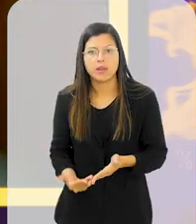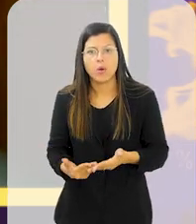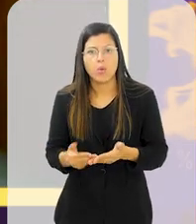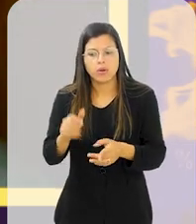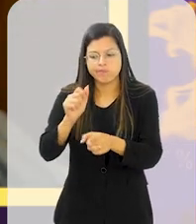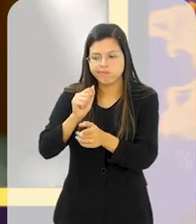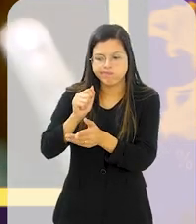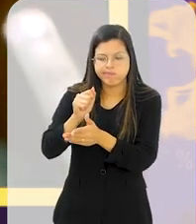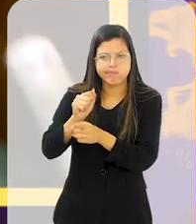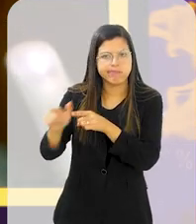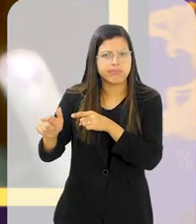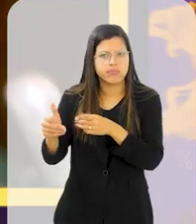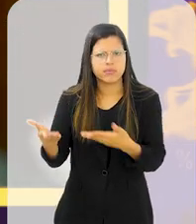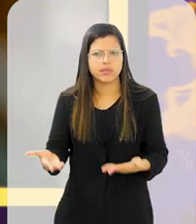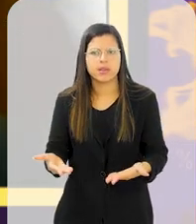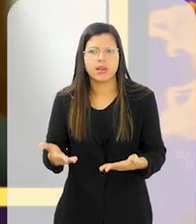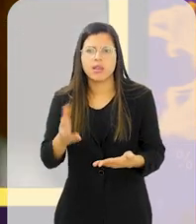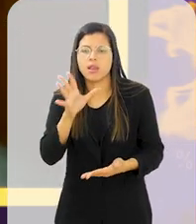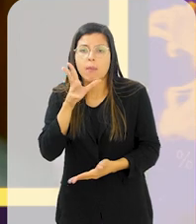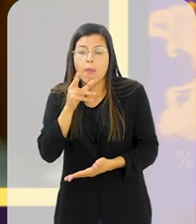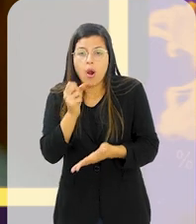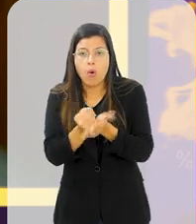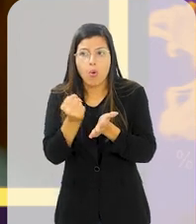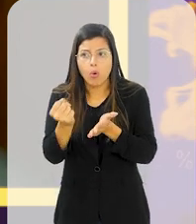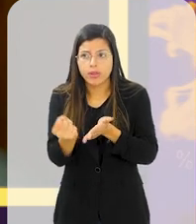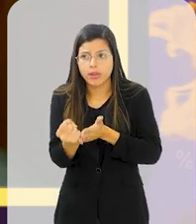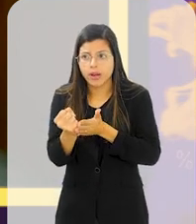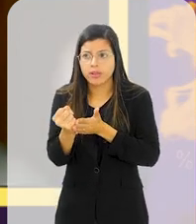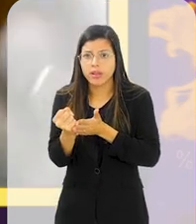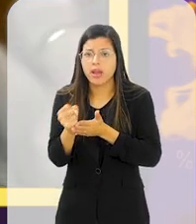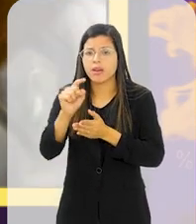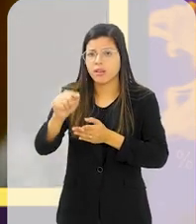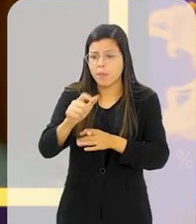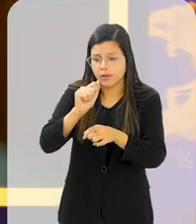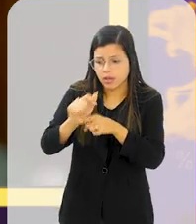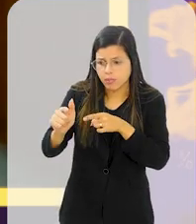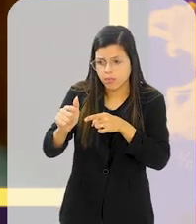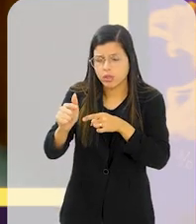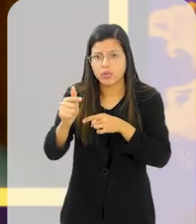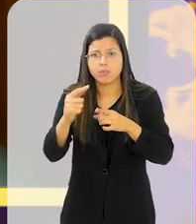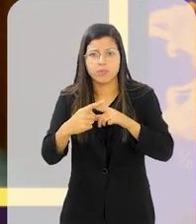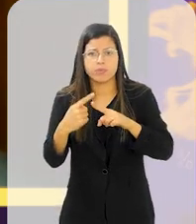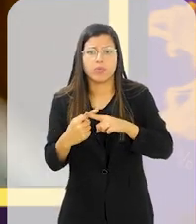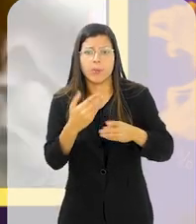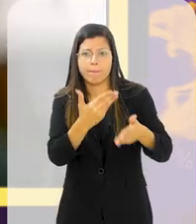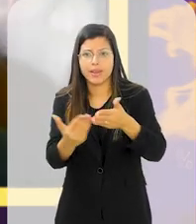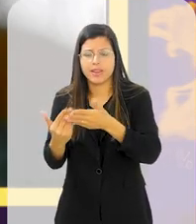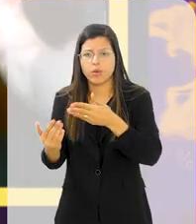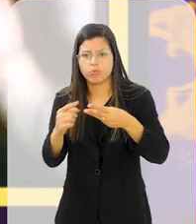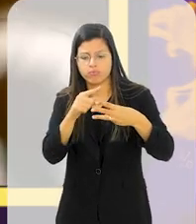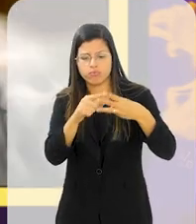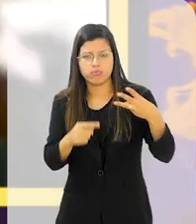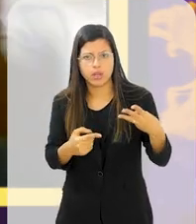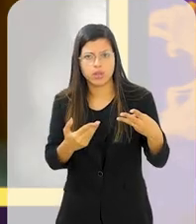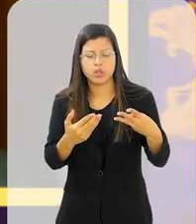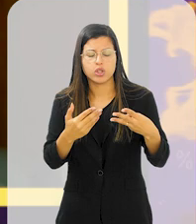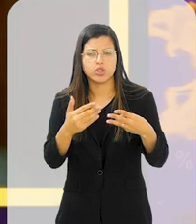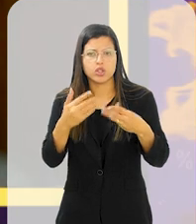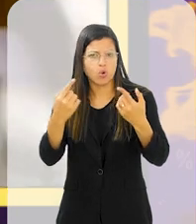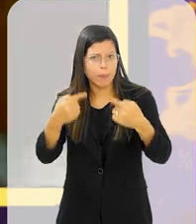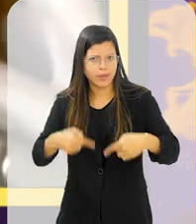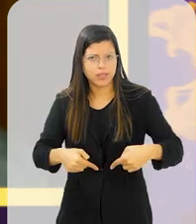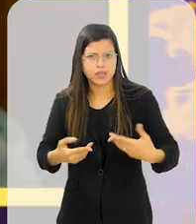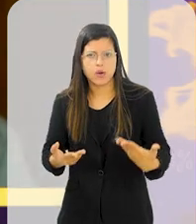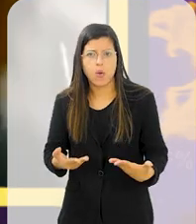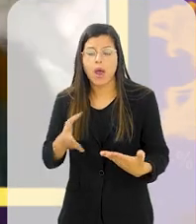planejamento. Demora para contratar um técnico, contrata um técnico depois que demite um técnico depois que perde 3 jogos. Aí você demora para trazer um outro técnico